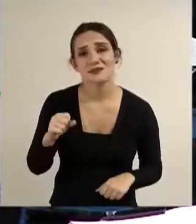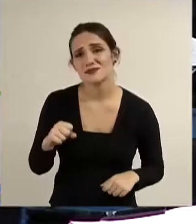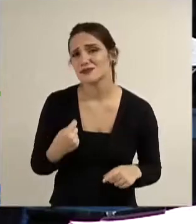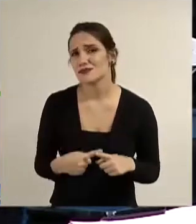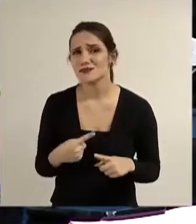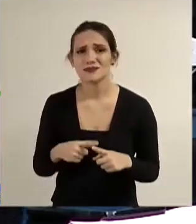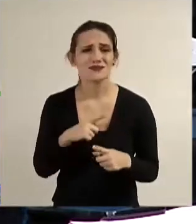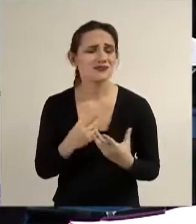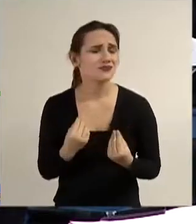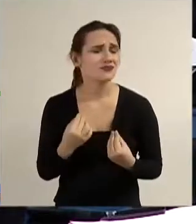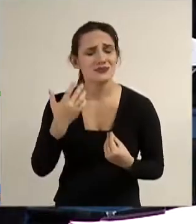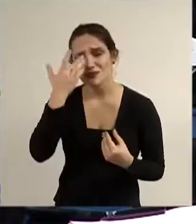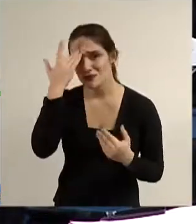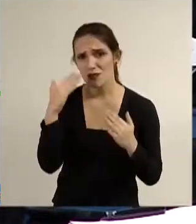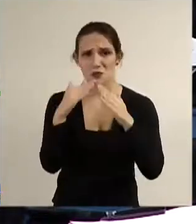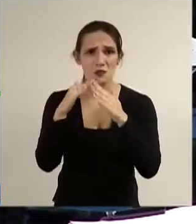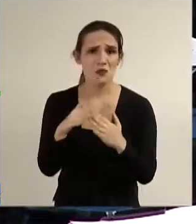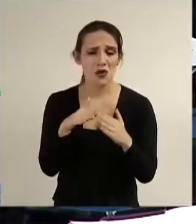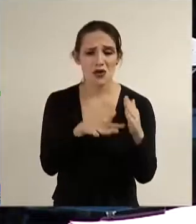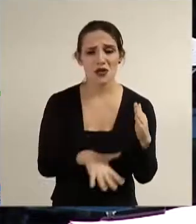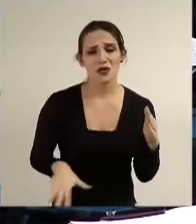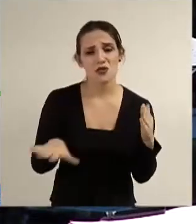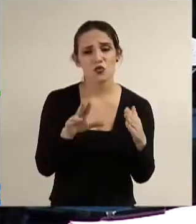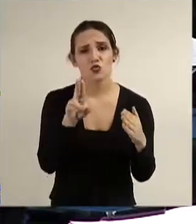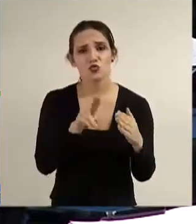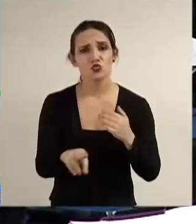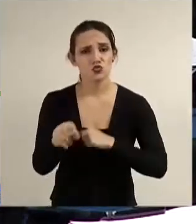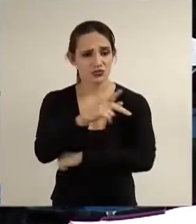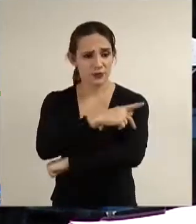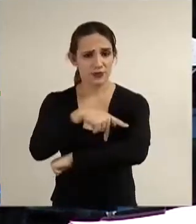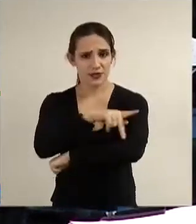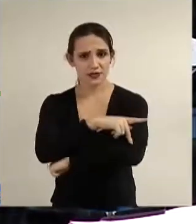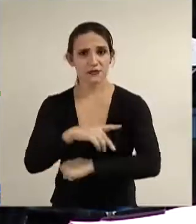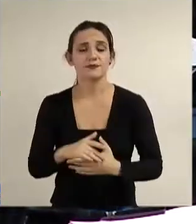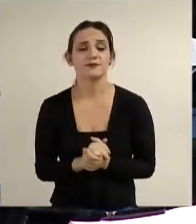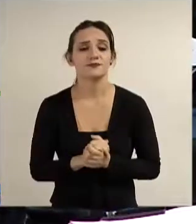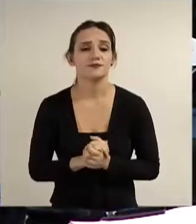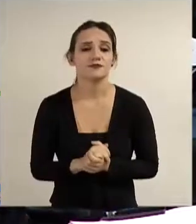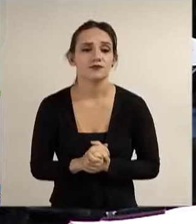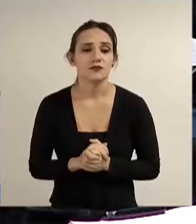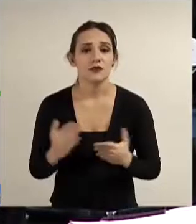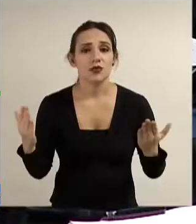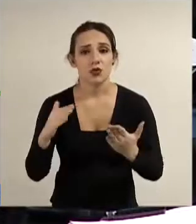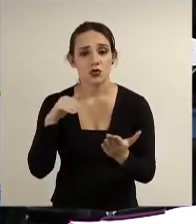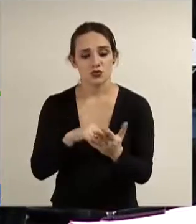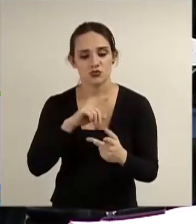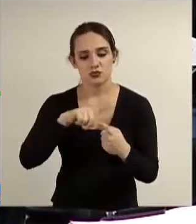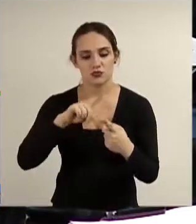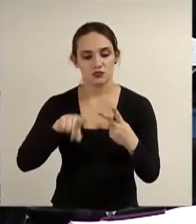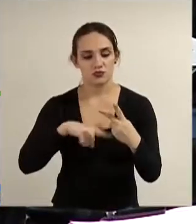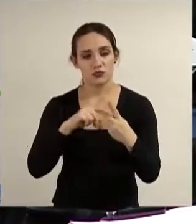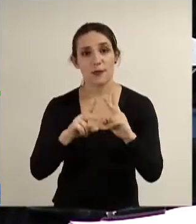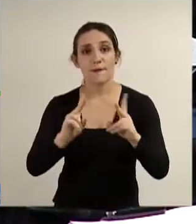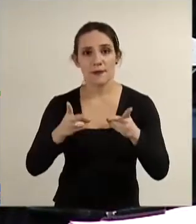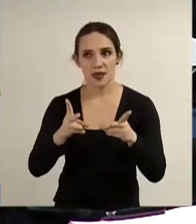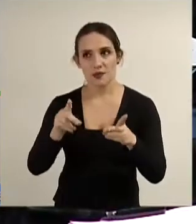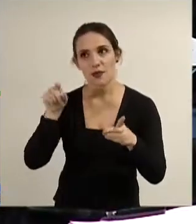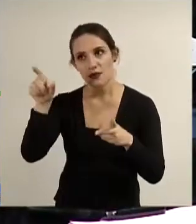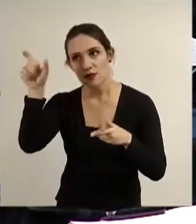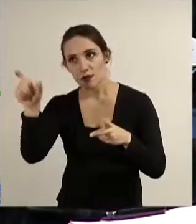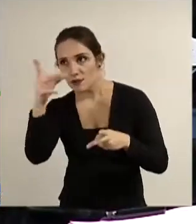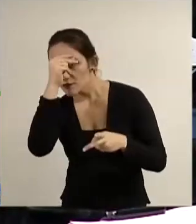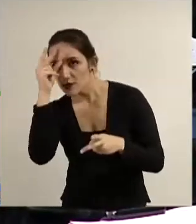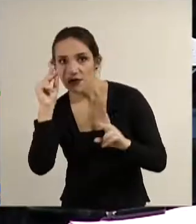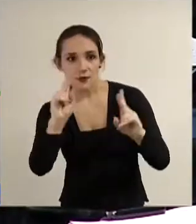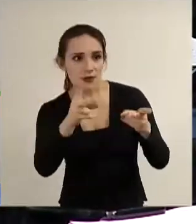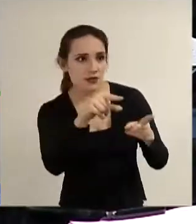grande número de moradores ali da região que utilizam aquele espaço. E, por último, ao mesmo município,